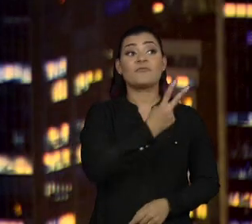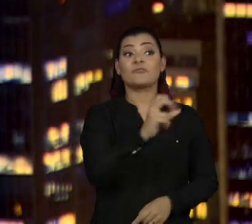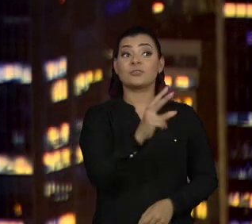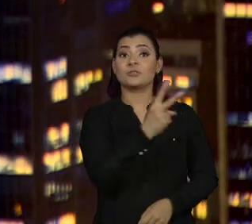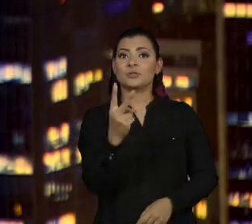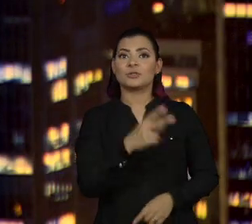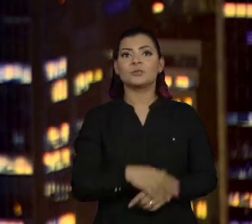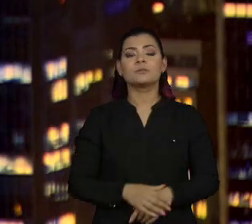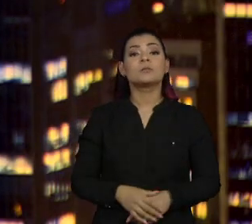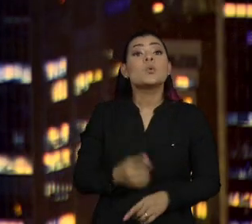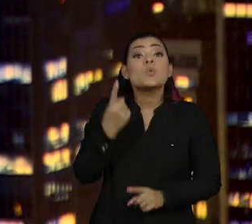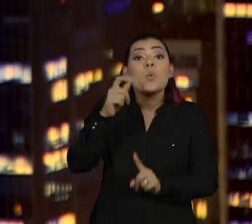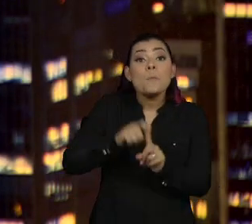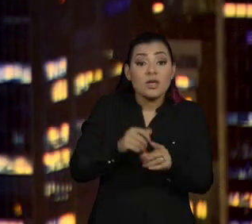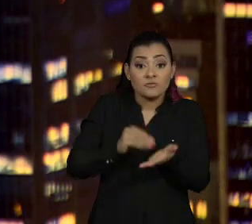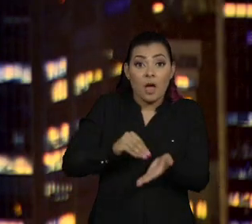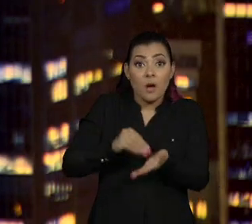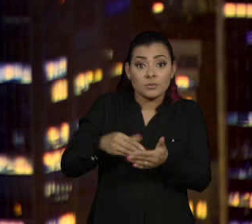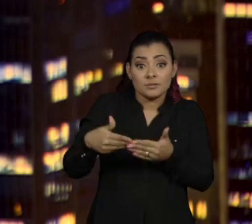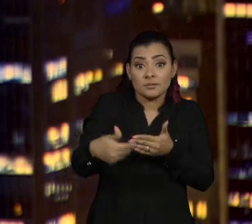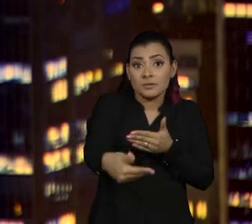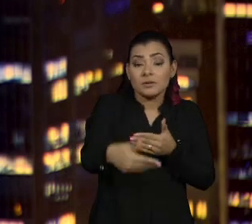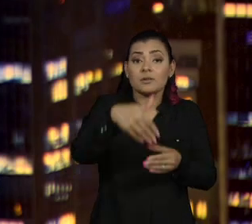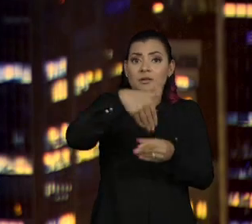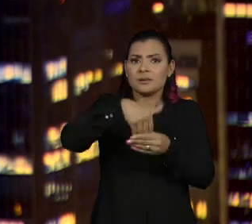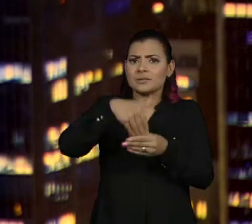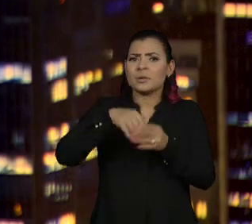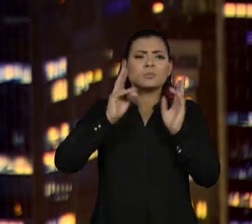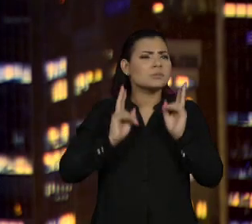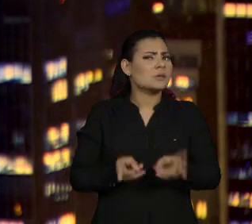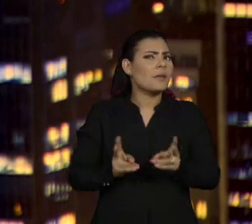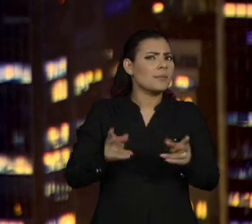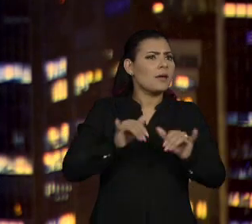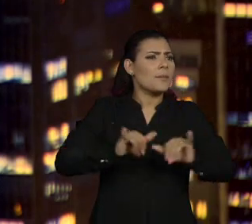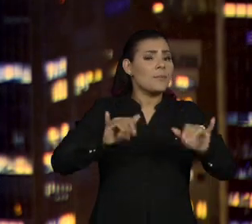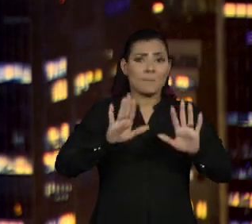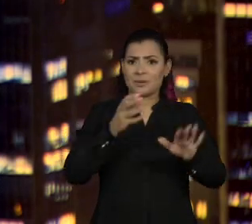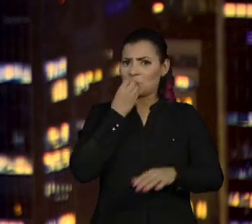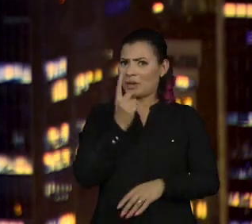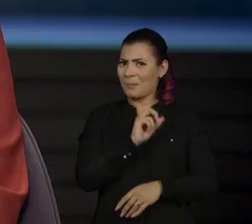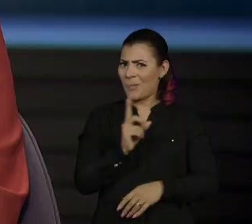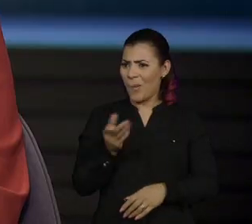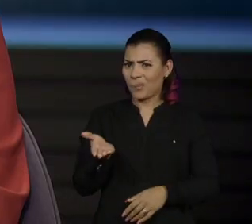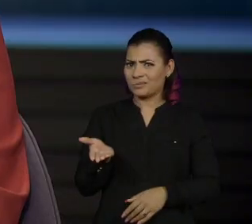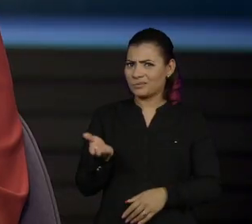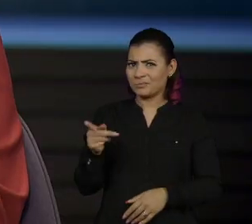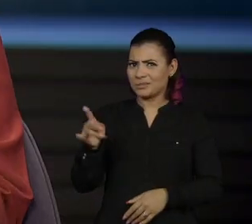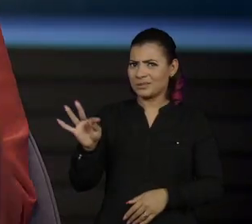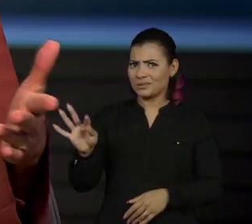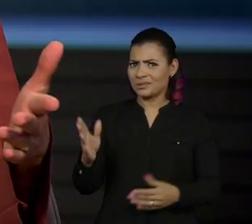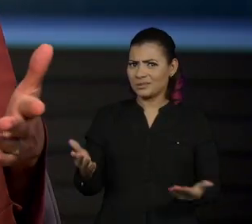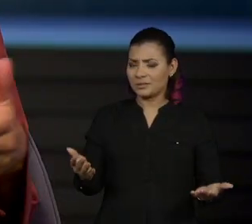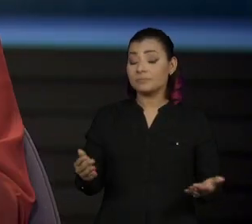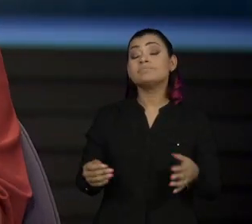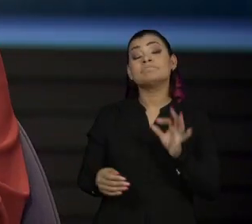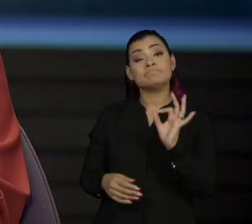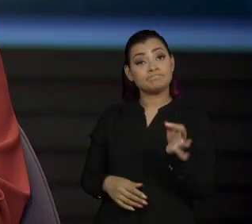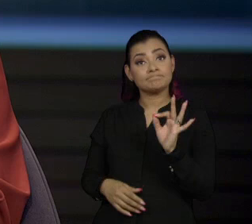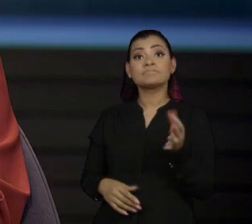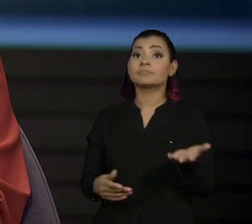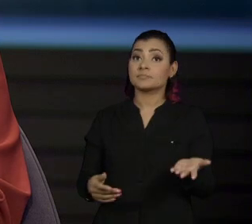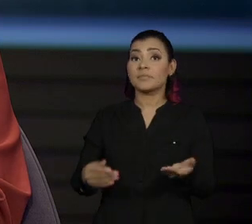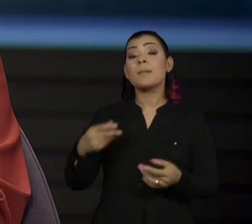a um mês da eleição e quando a discussão começa a ser interna, que a situação não está boa, né, Vera? Exato. Essa possibilidade